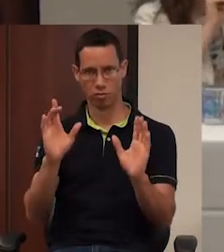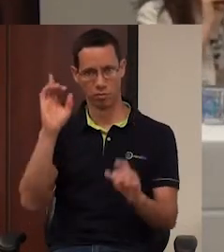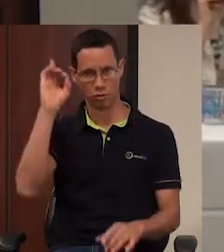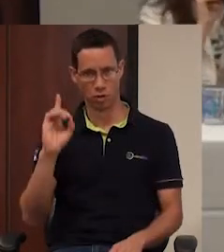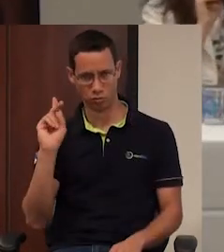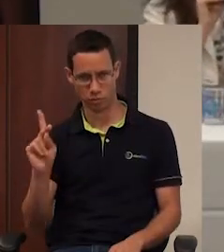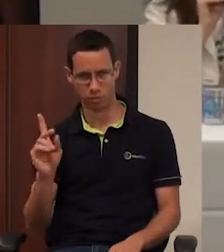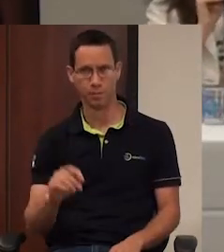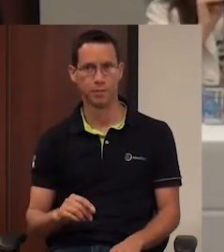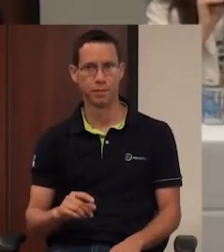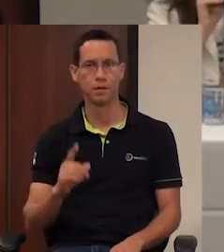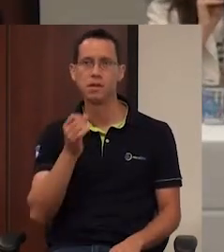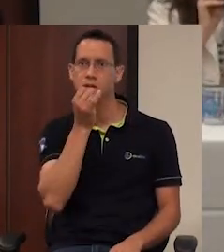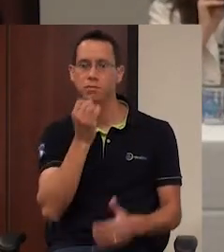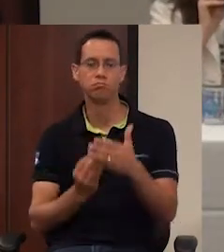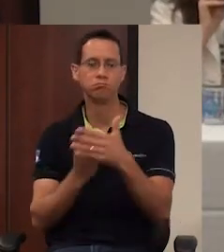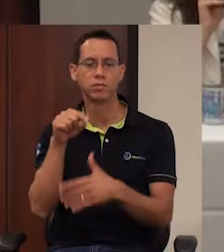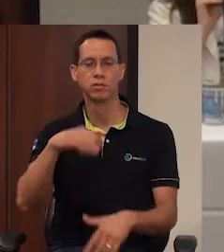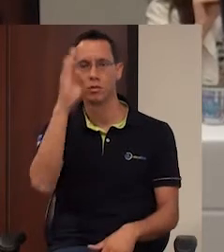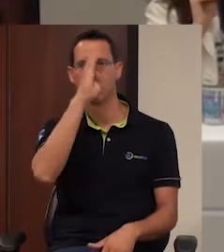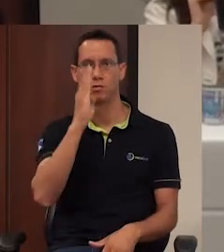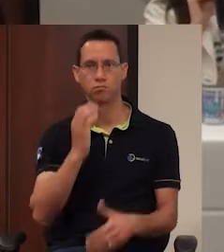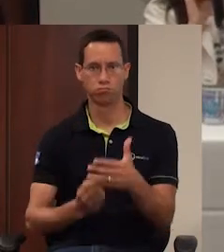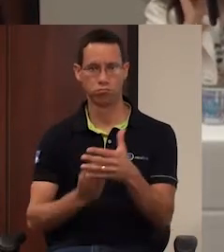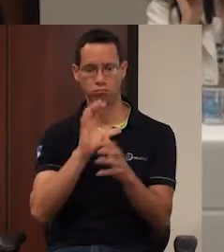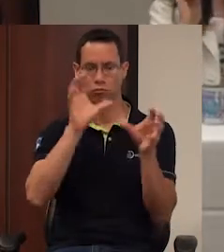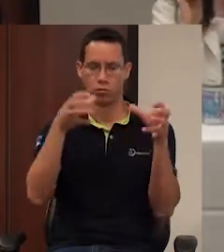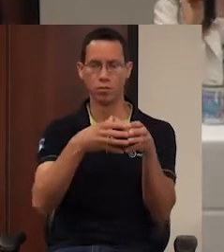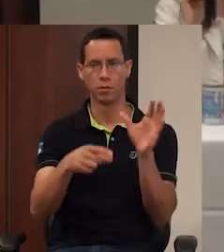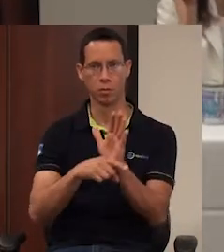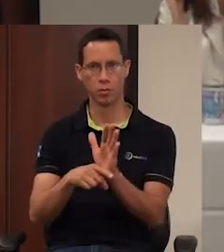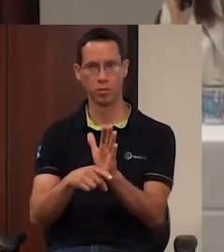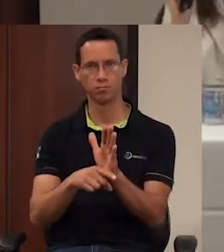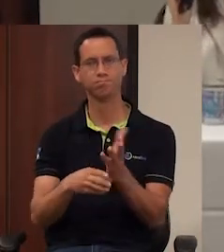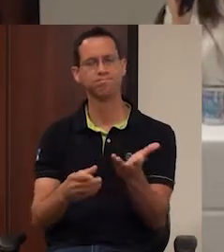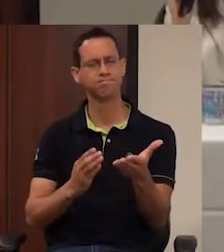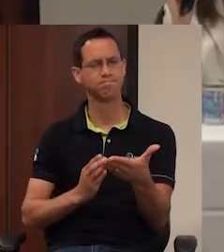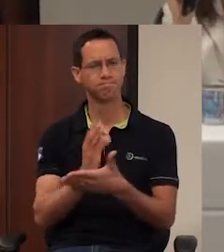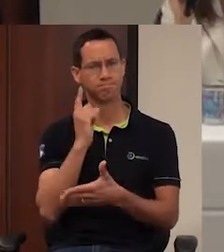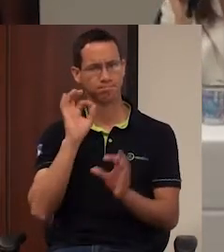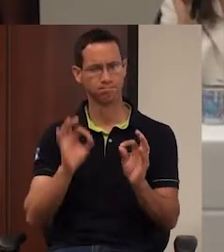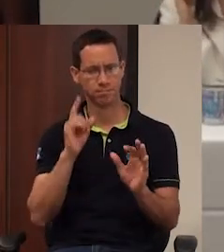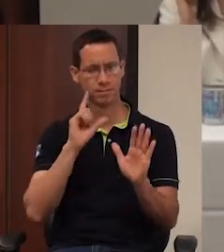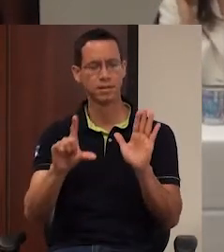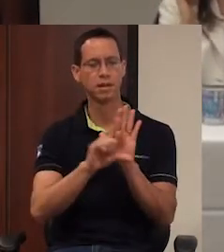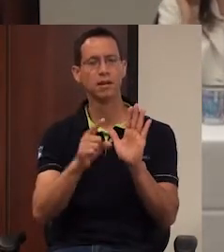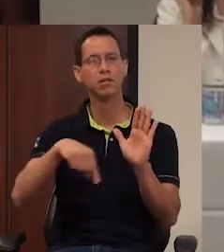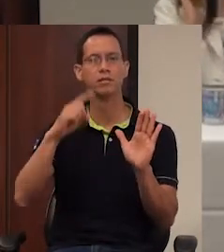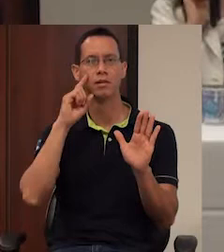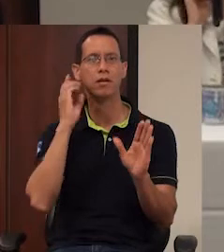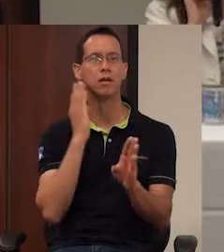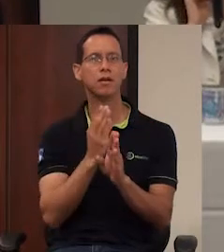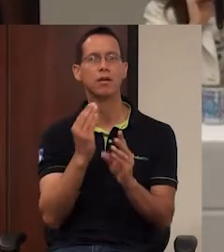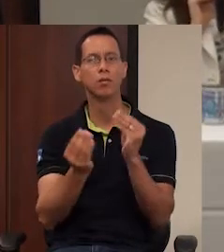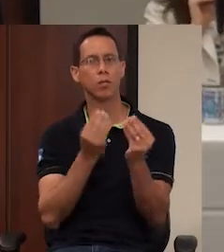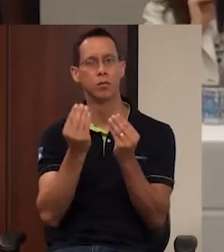criasse um serviço de apoio, né? Será que esse apoio seria legitimado? Como é que legalmente a gente veria esse apoio, né? Se a